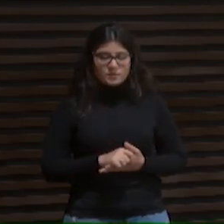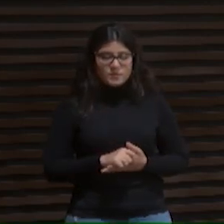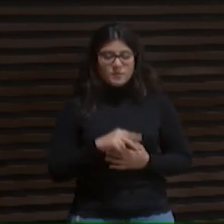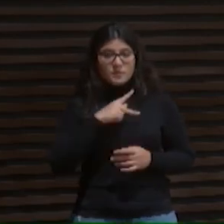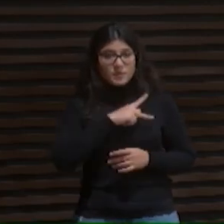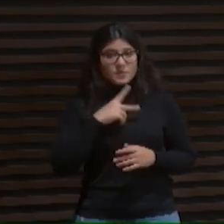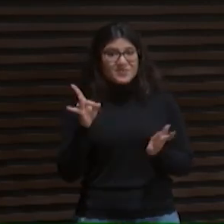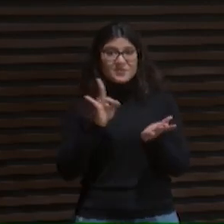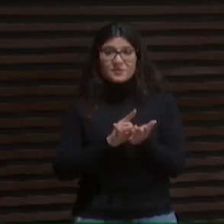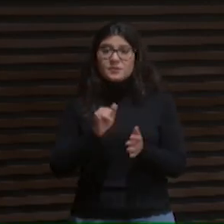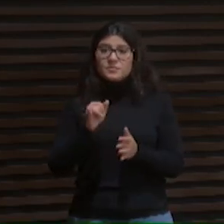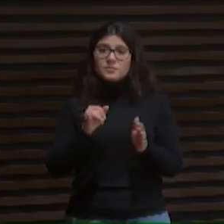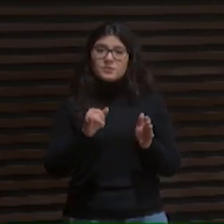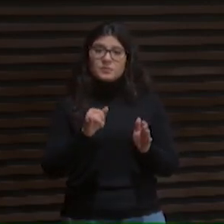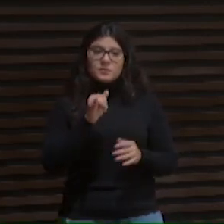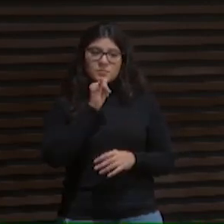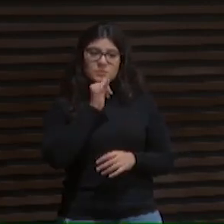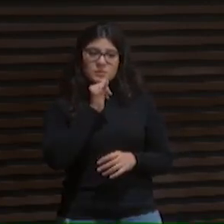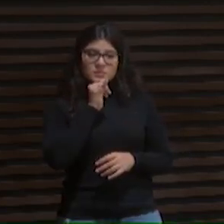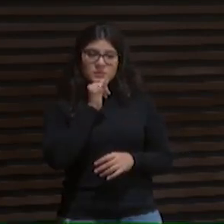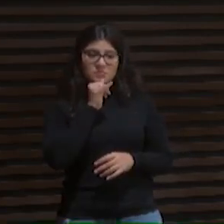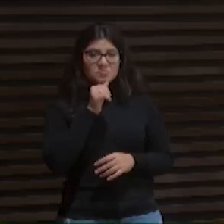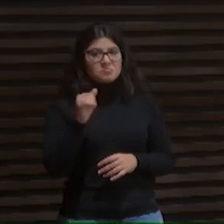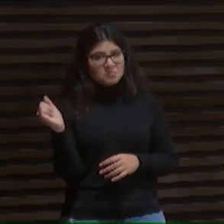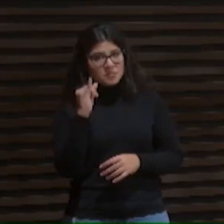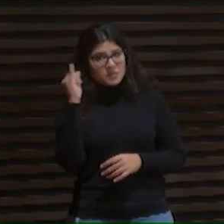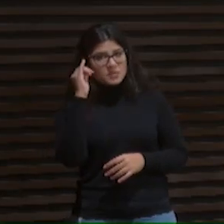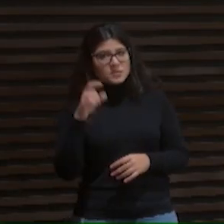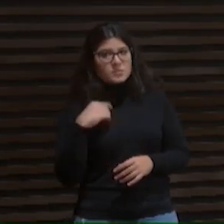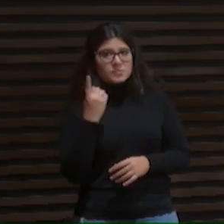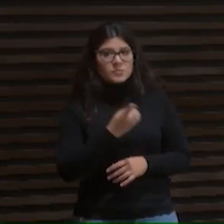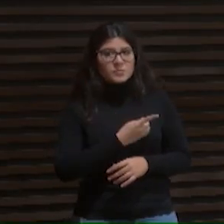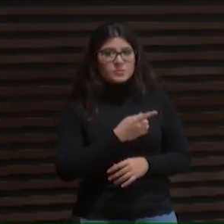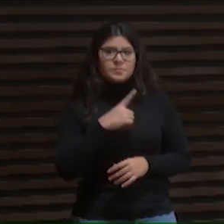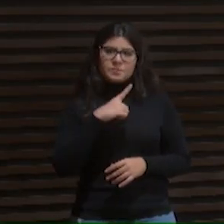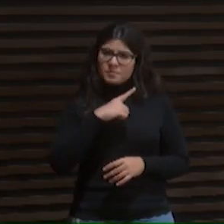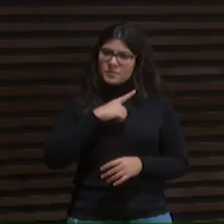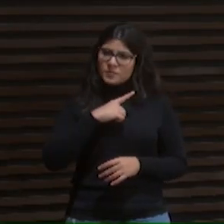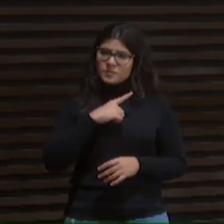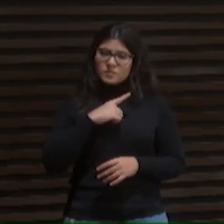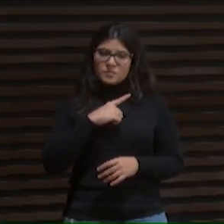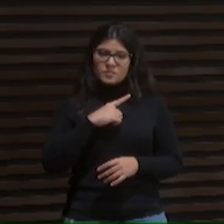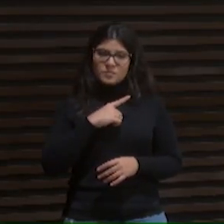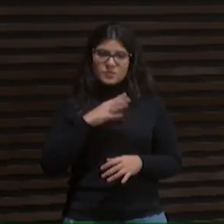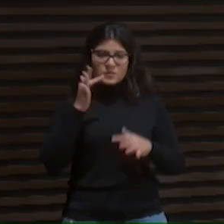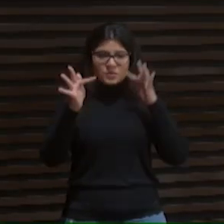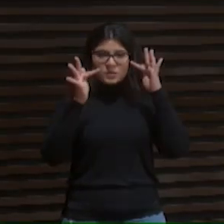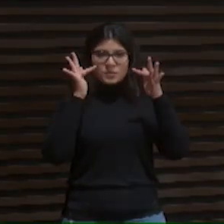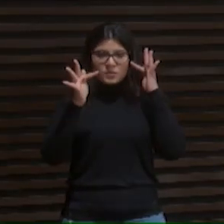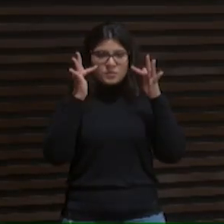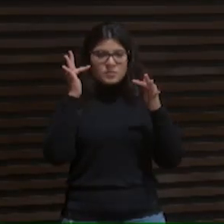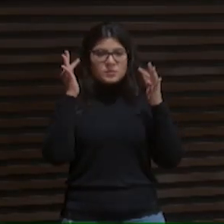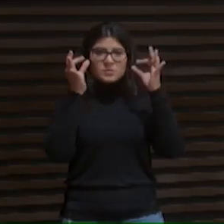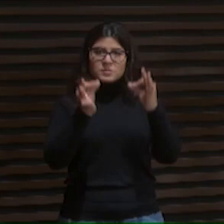fato, é um exemplo considerável para nós. Ele tem uma teologia assertiva. Boa parte